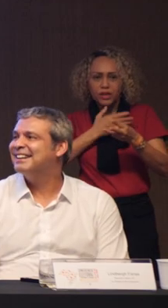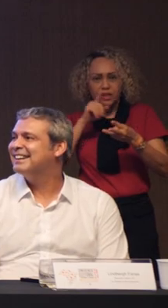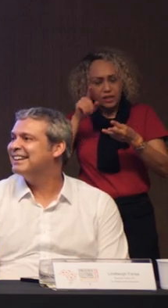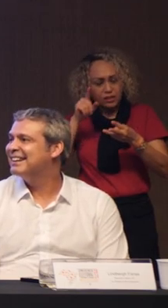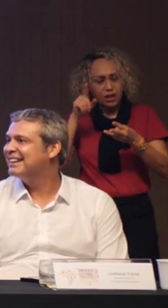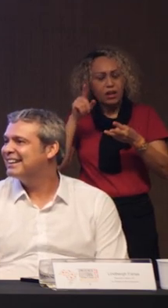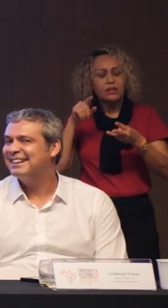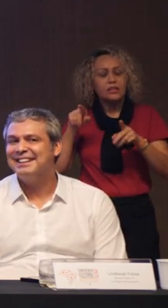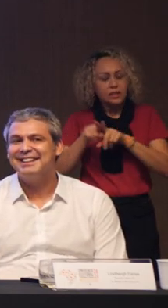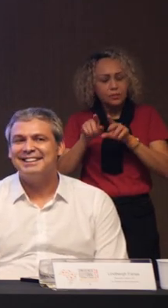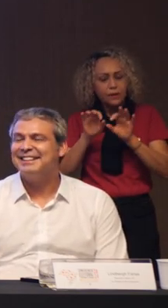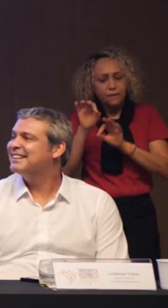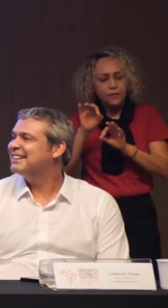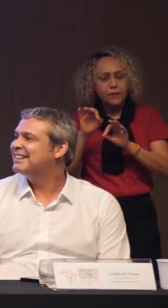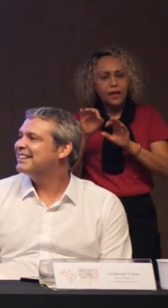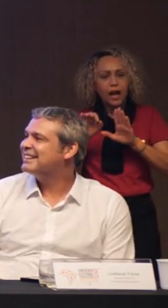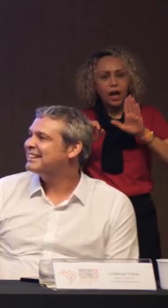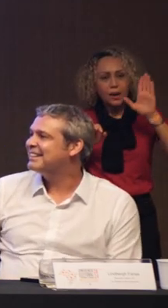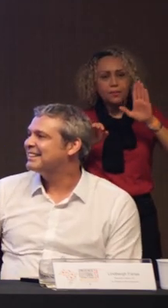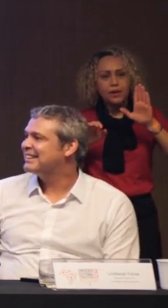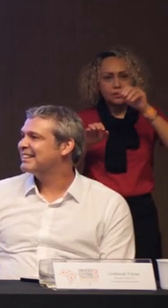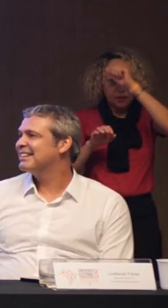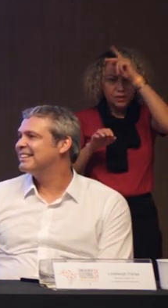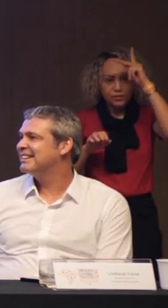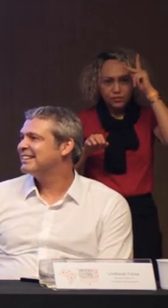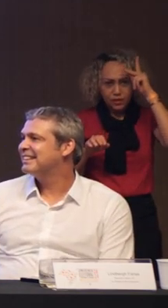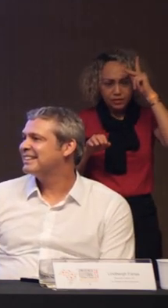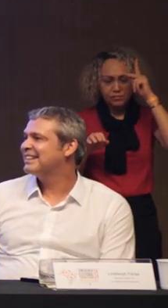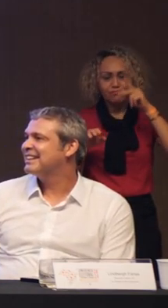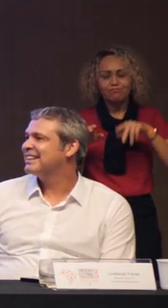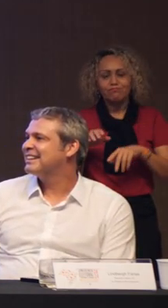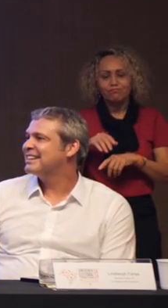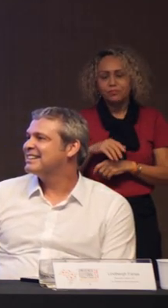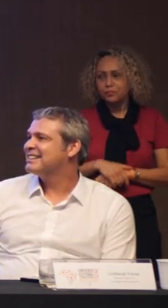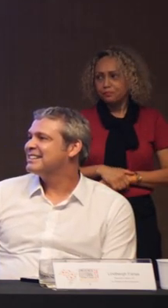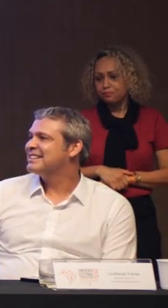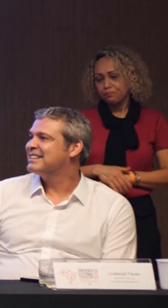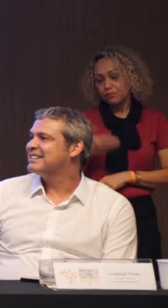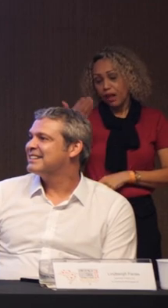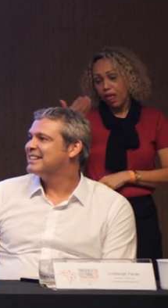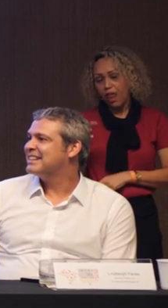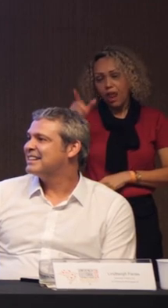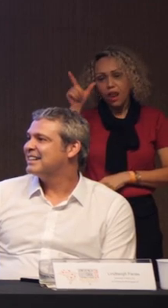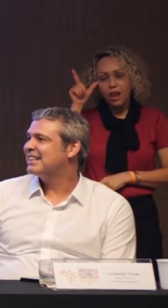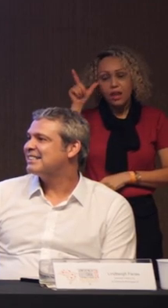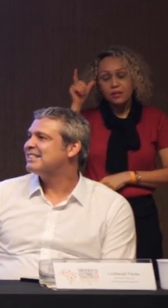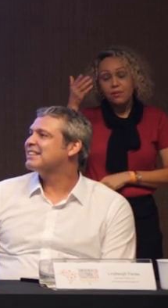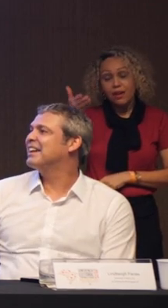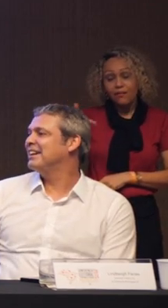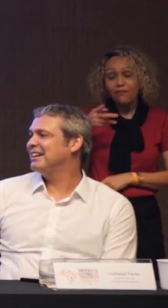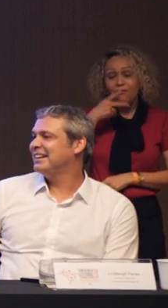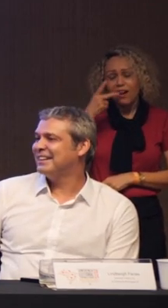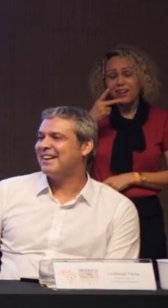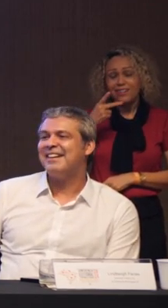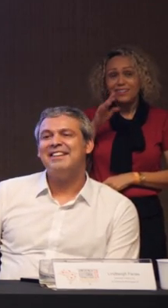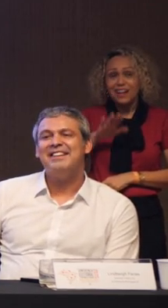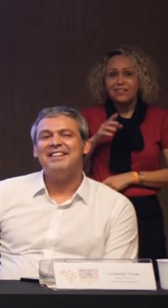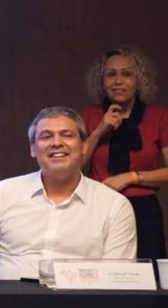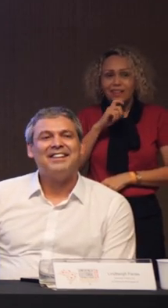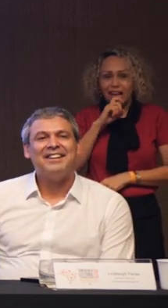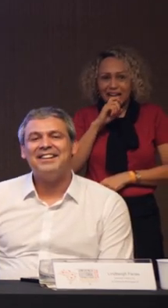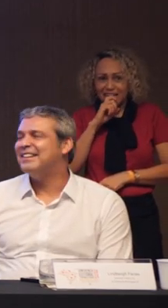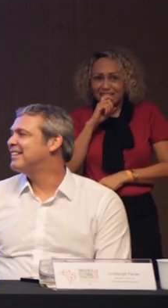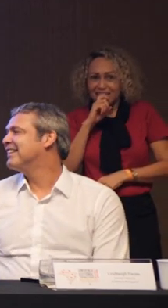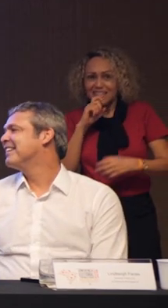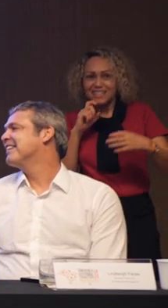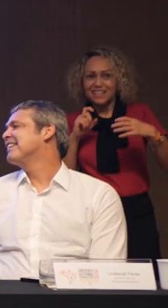município da gente. Lindbergh, você falou que você às vezes tem inveja da Bahia. E eu vi aqui